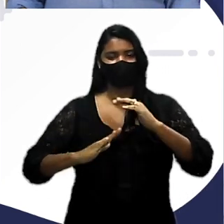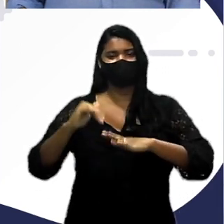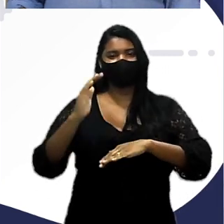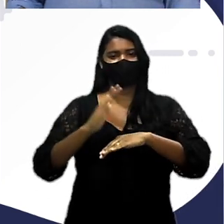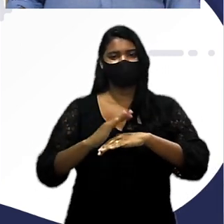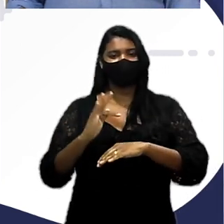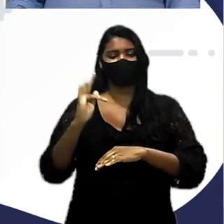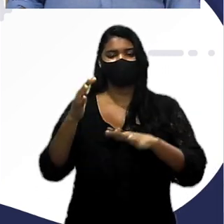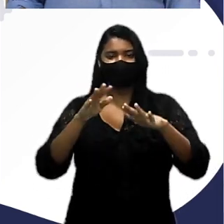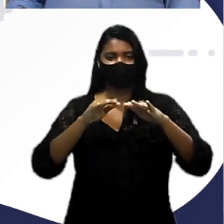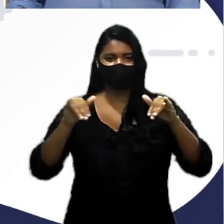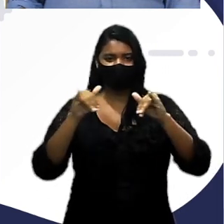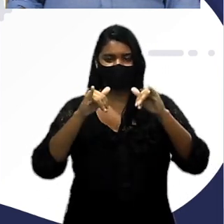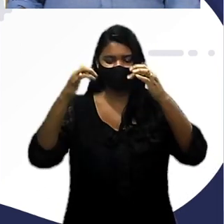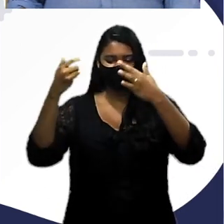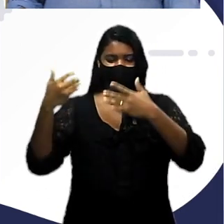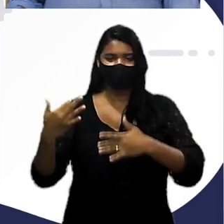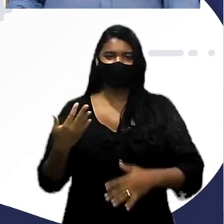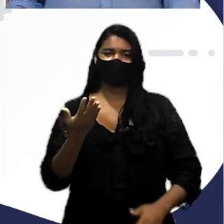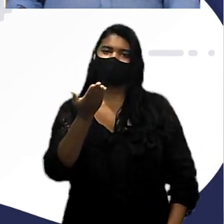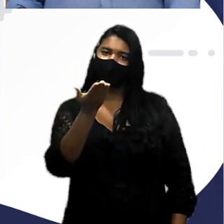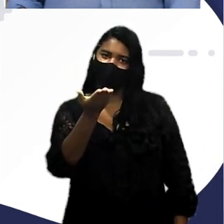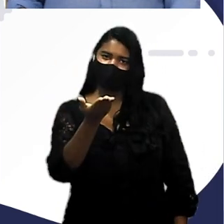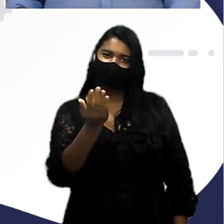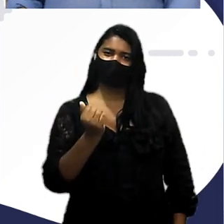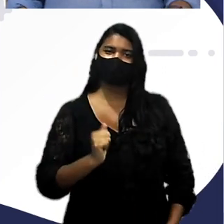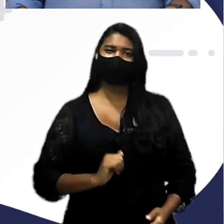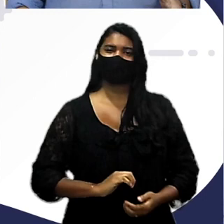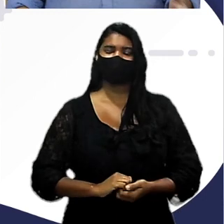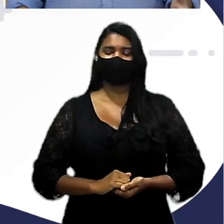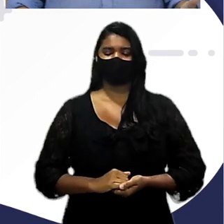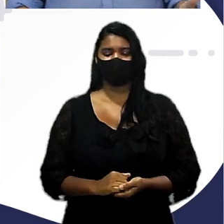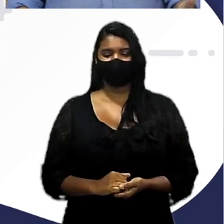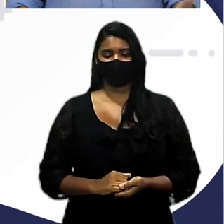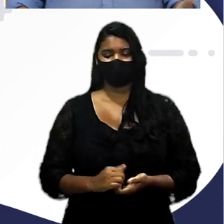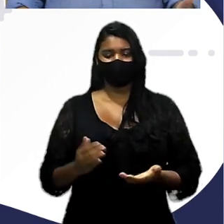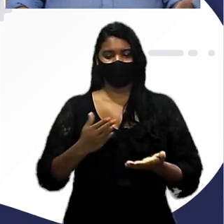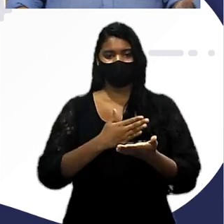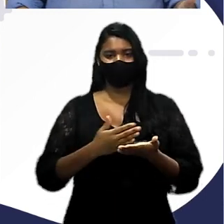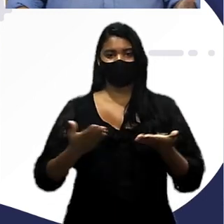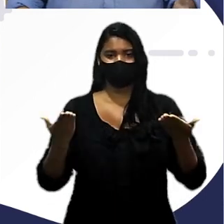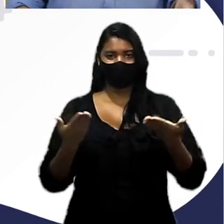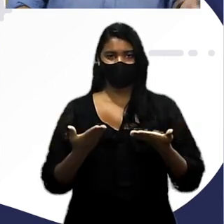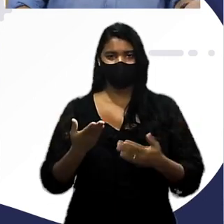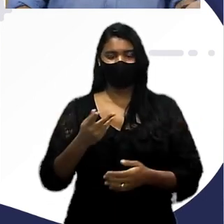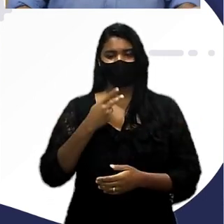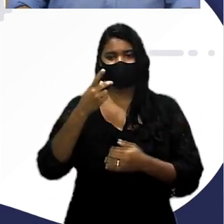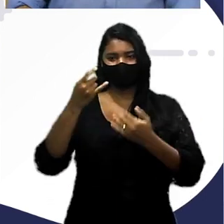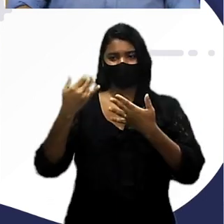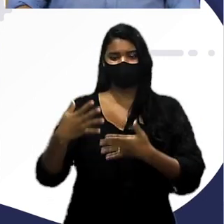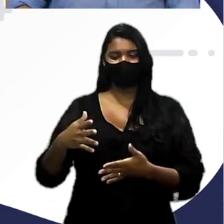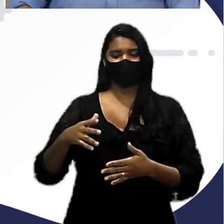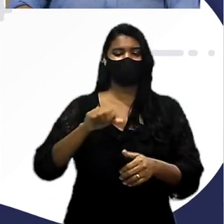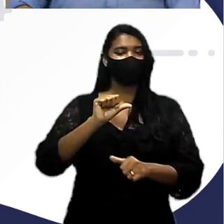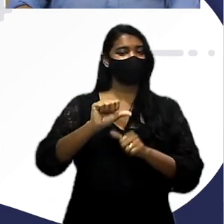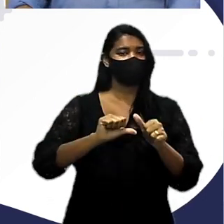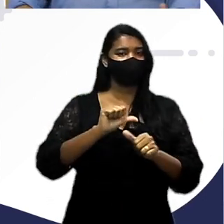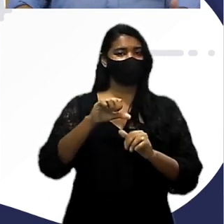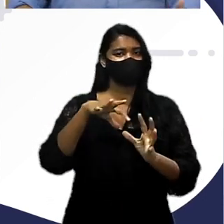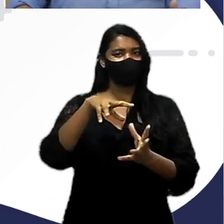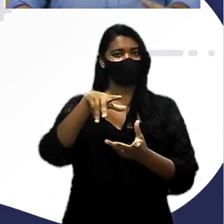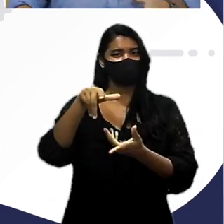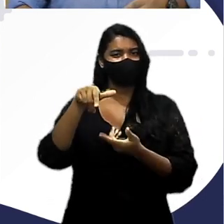pouquinho dessas informações aqui para vocês, tá? Bom, a gente começa a falar a respeito da mudança do mundo, não é? O